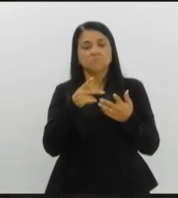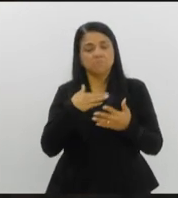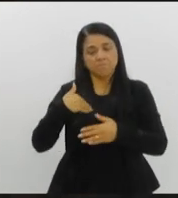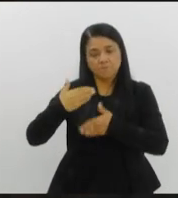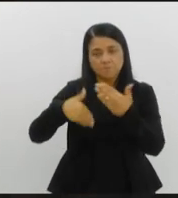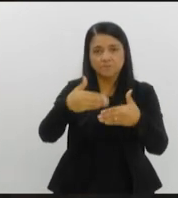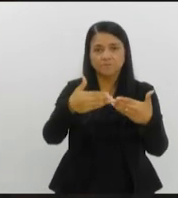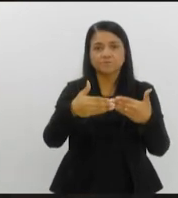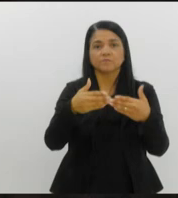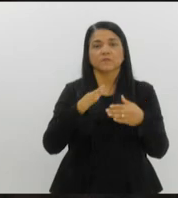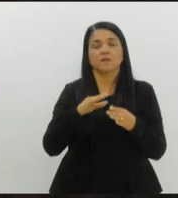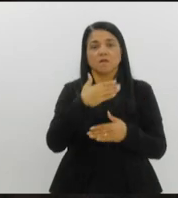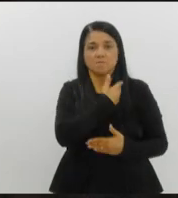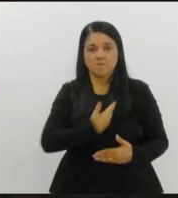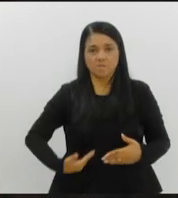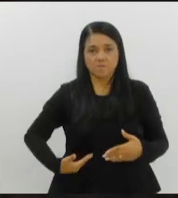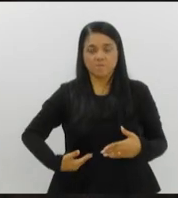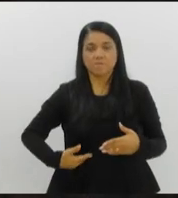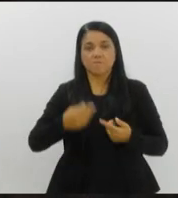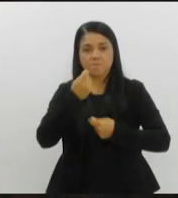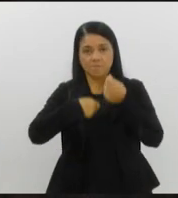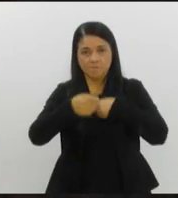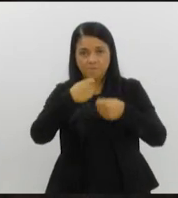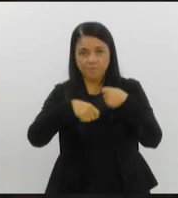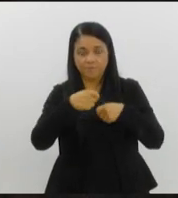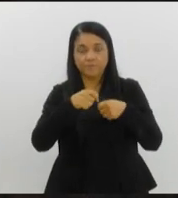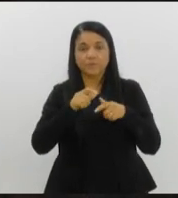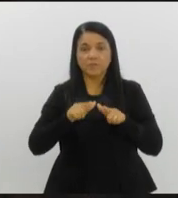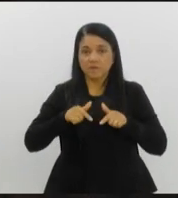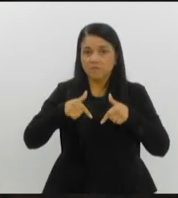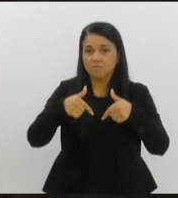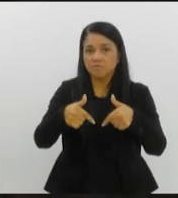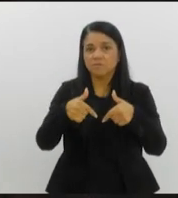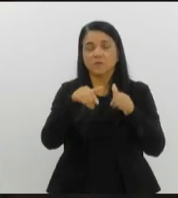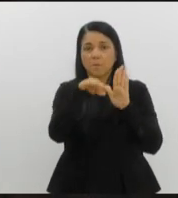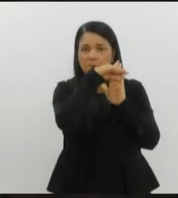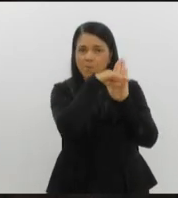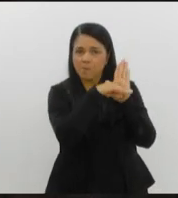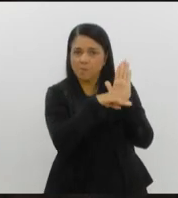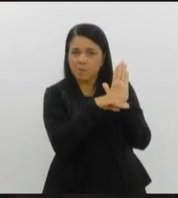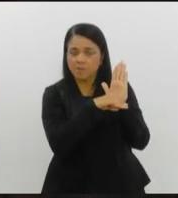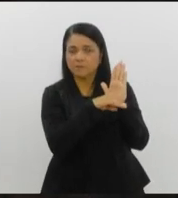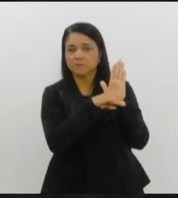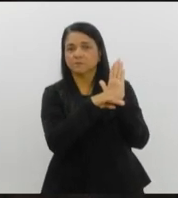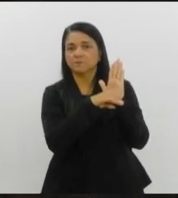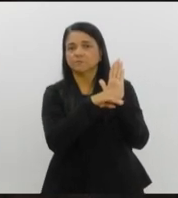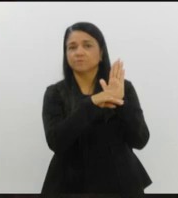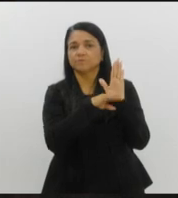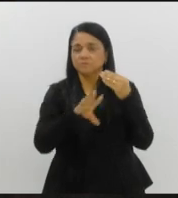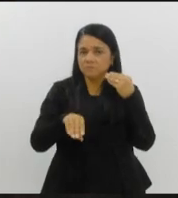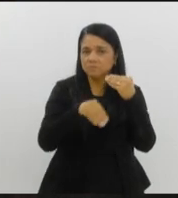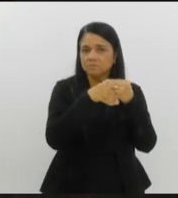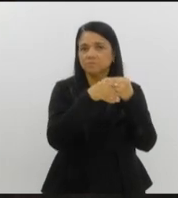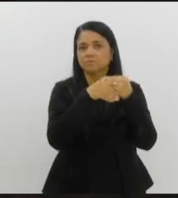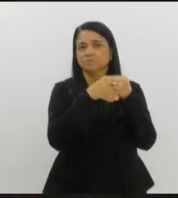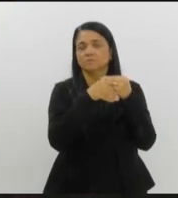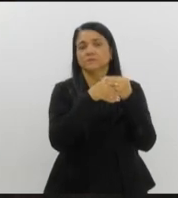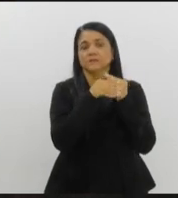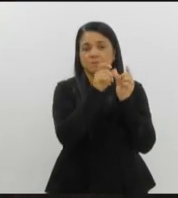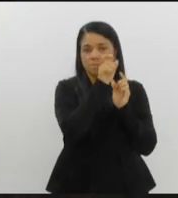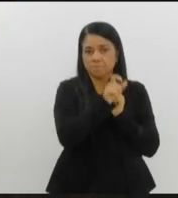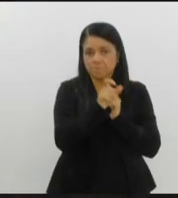pública estadual para a execução de programações decorrentes de emendas